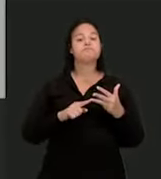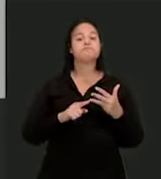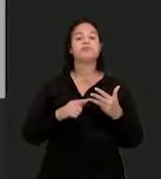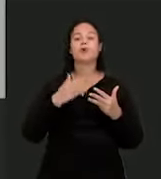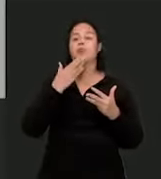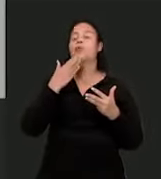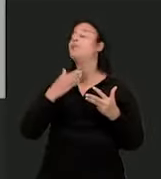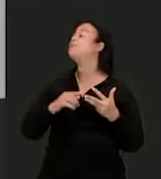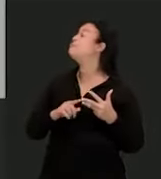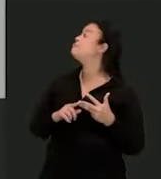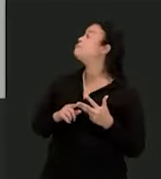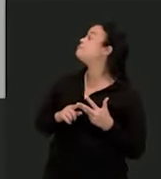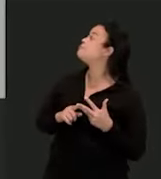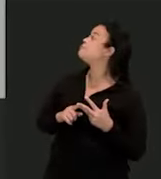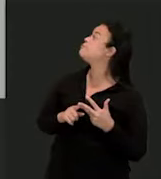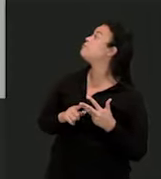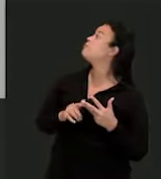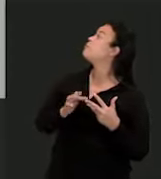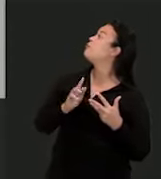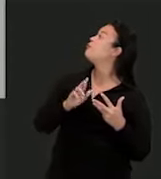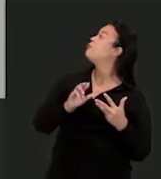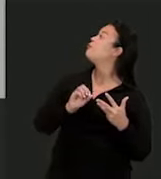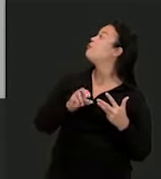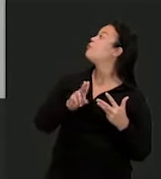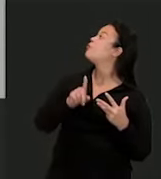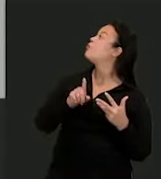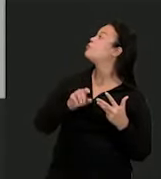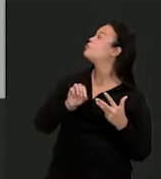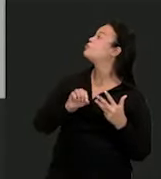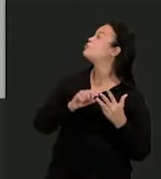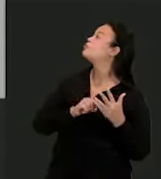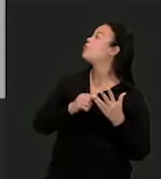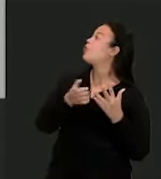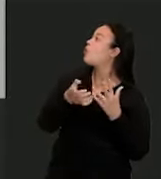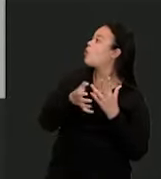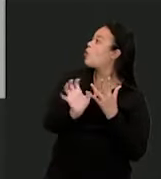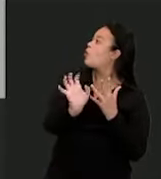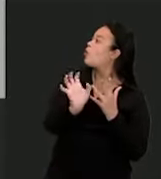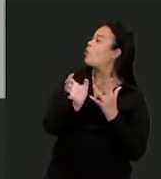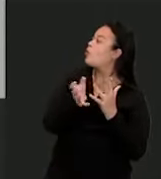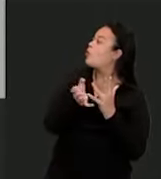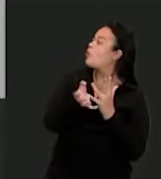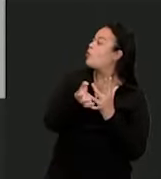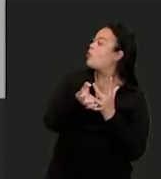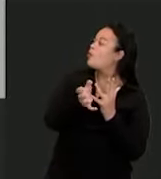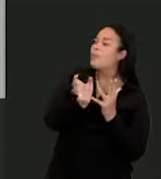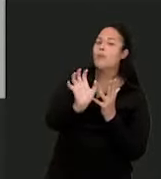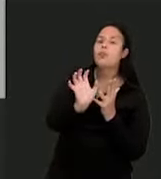gente vai ter o tecido frouxo, o tecido ósseo e também